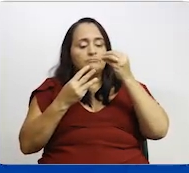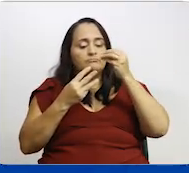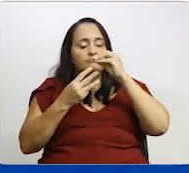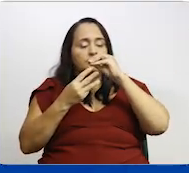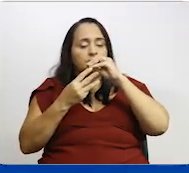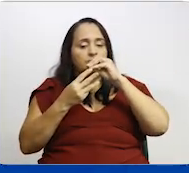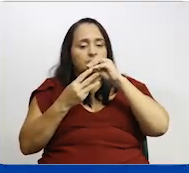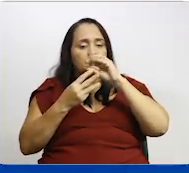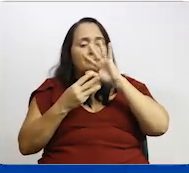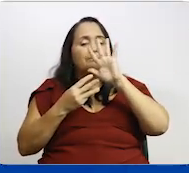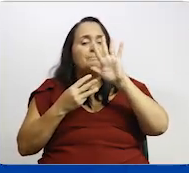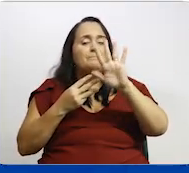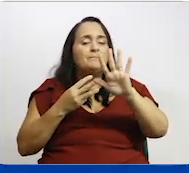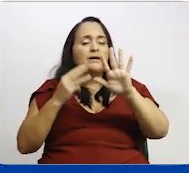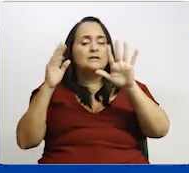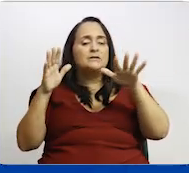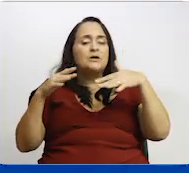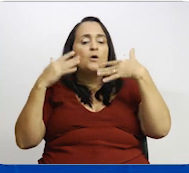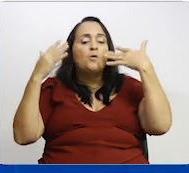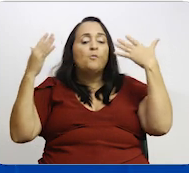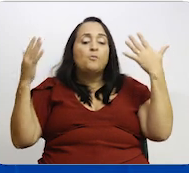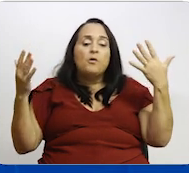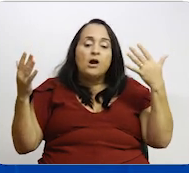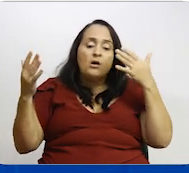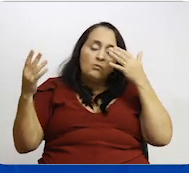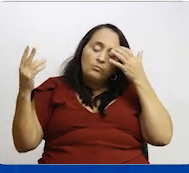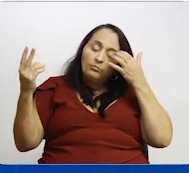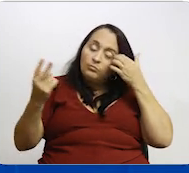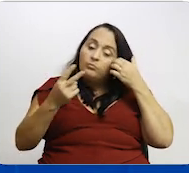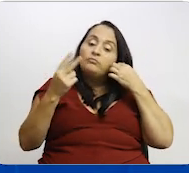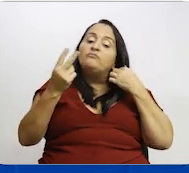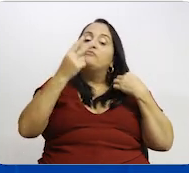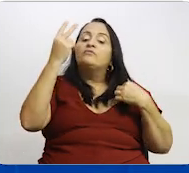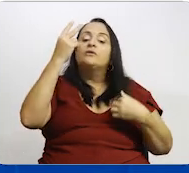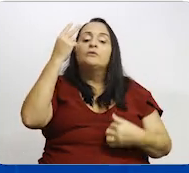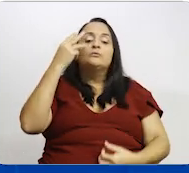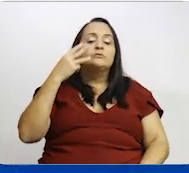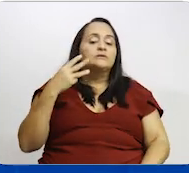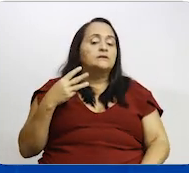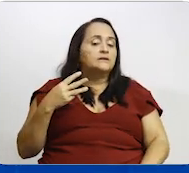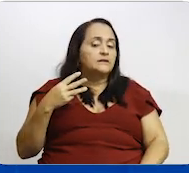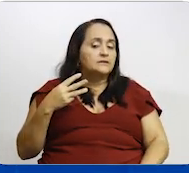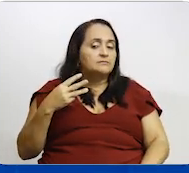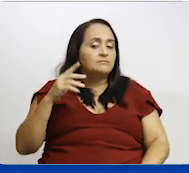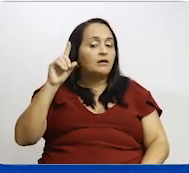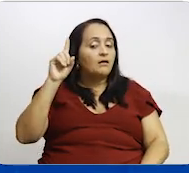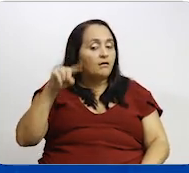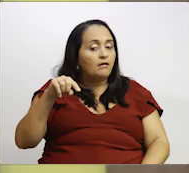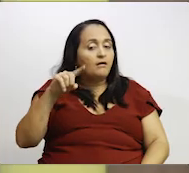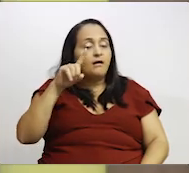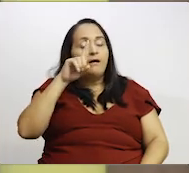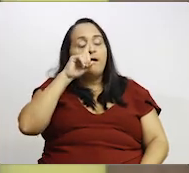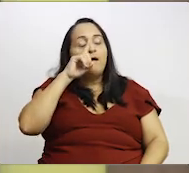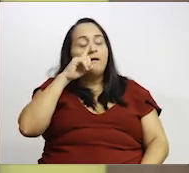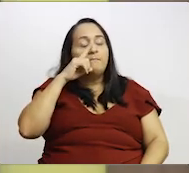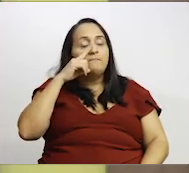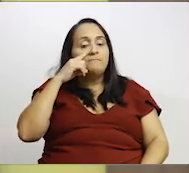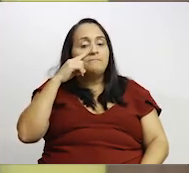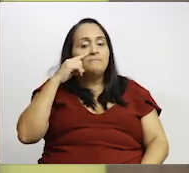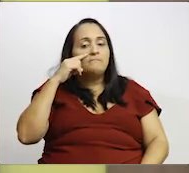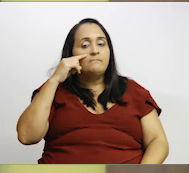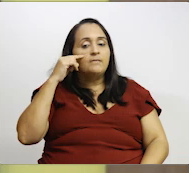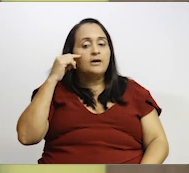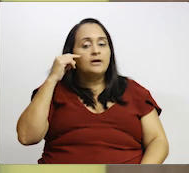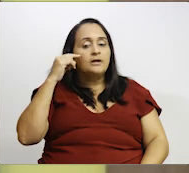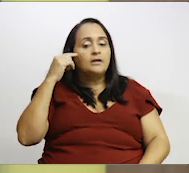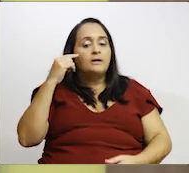no valor 3? É justamente essa daqui, que é a amarela, tá? Então, eu aposto